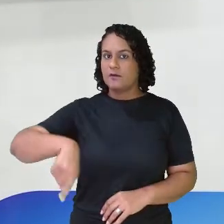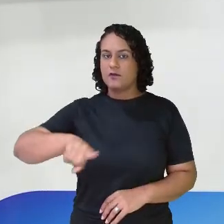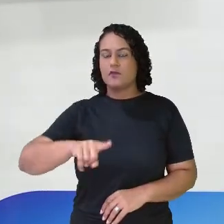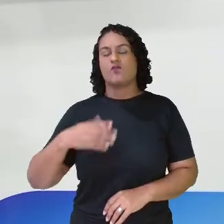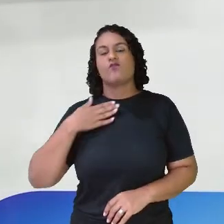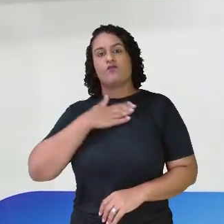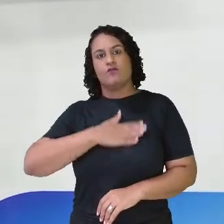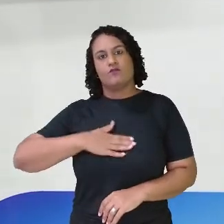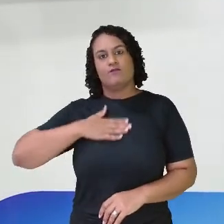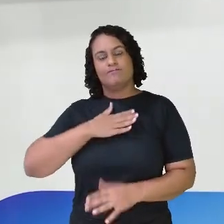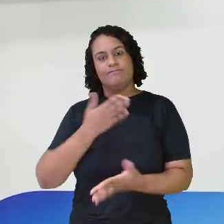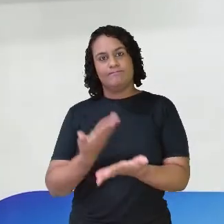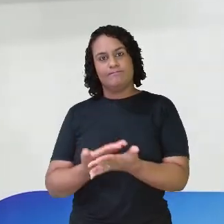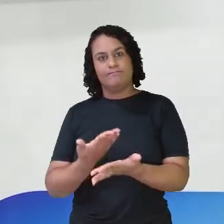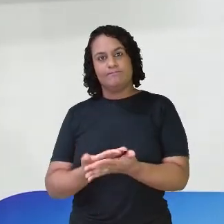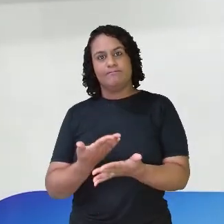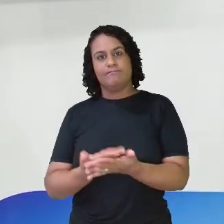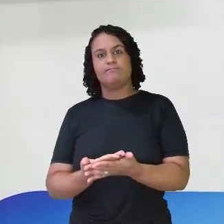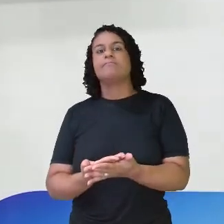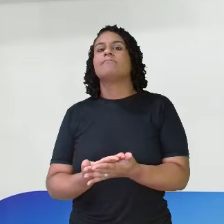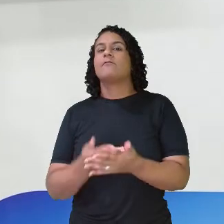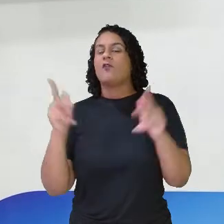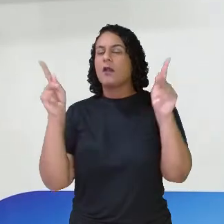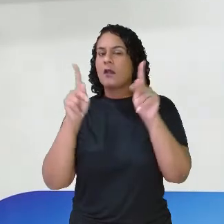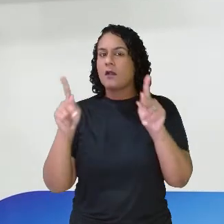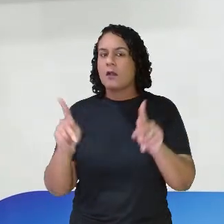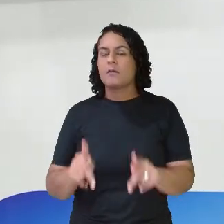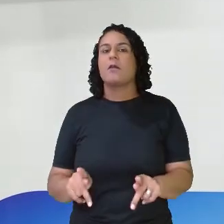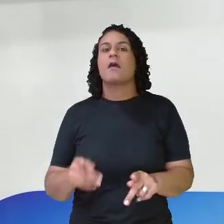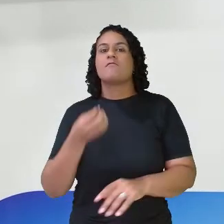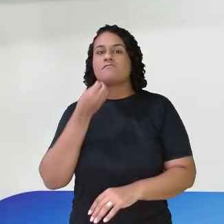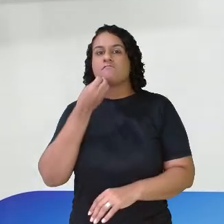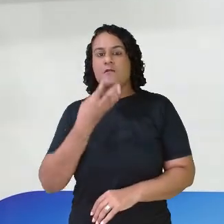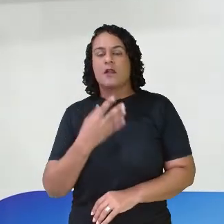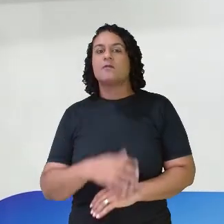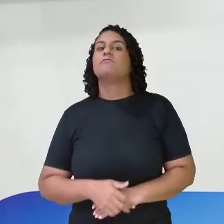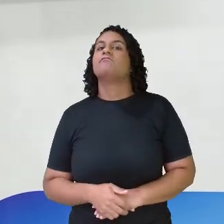tenham gostado da aula. Fiquem bem, fiquem em